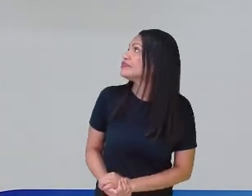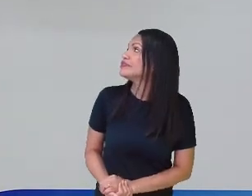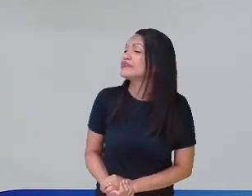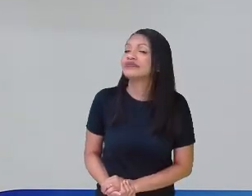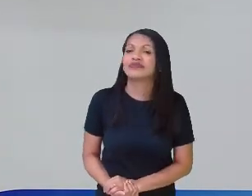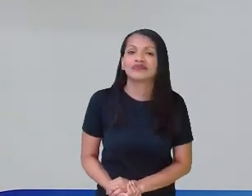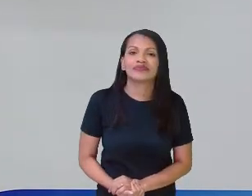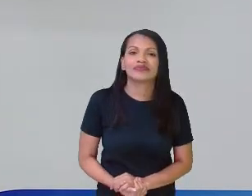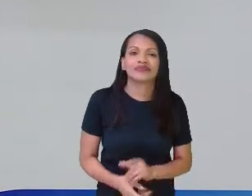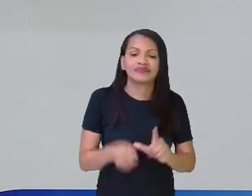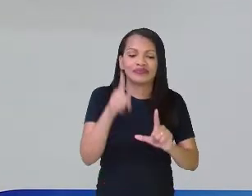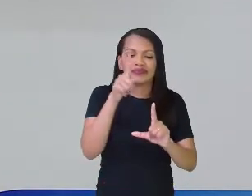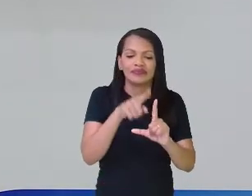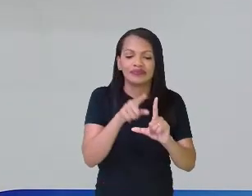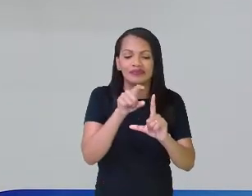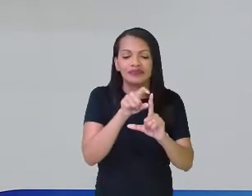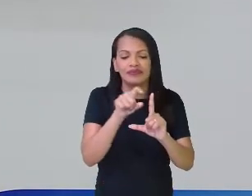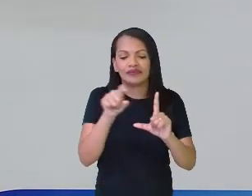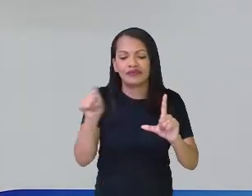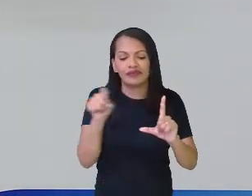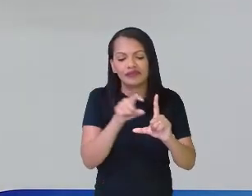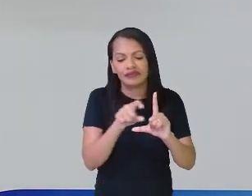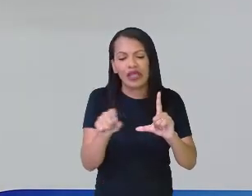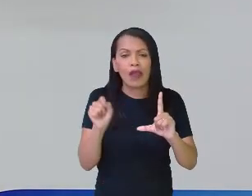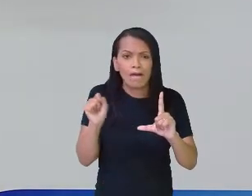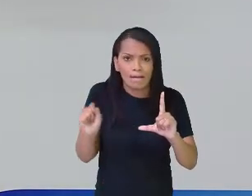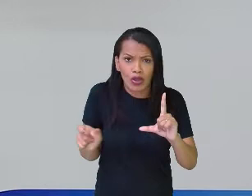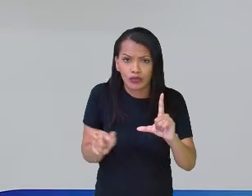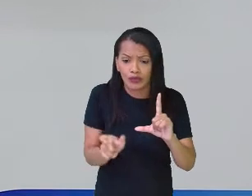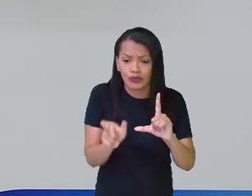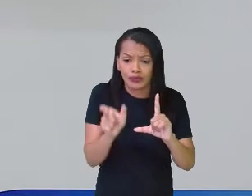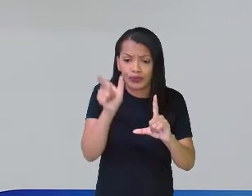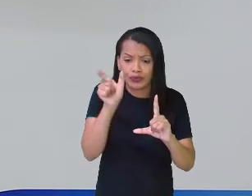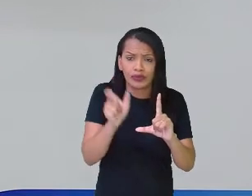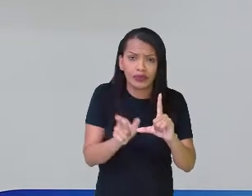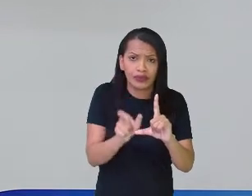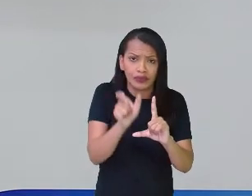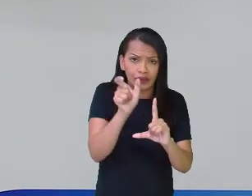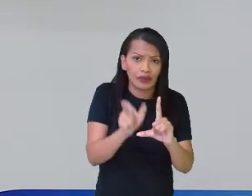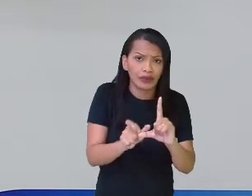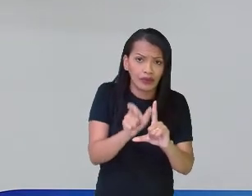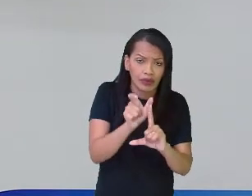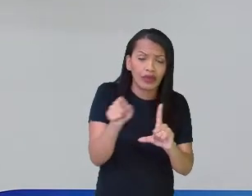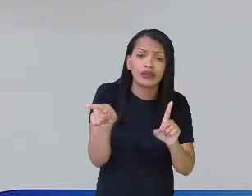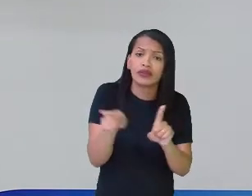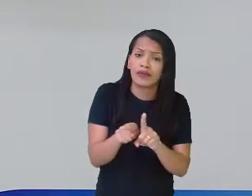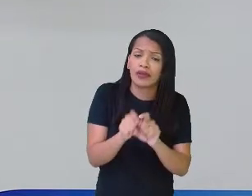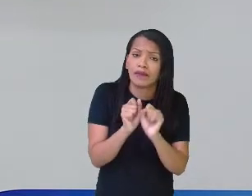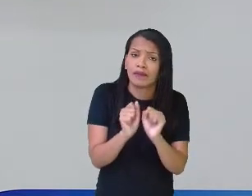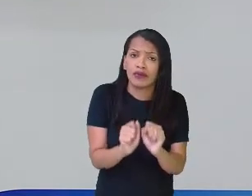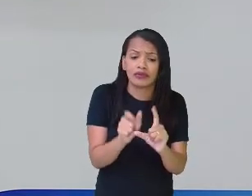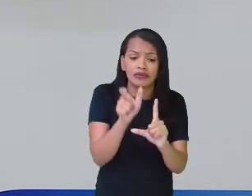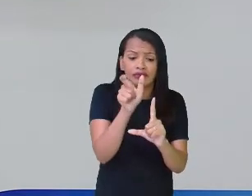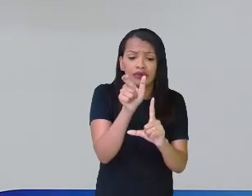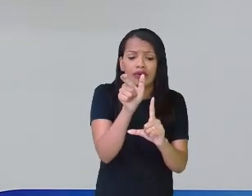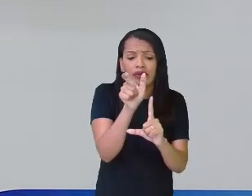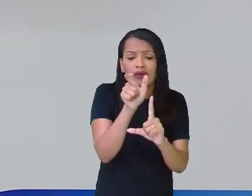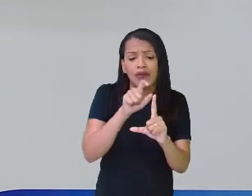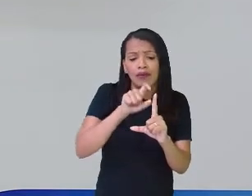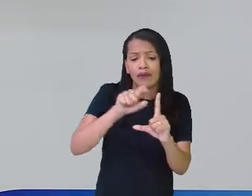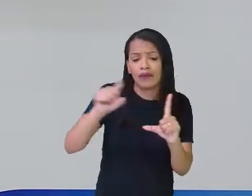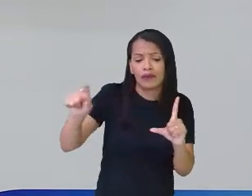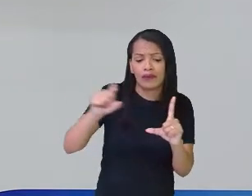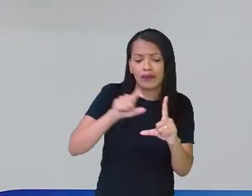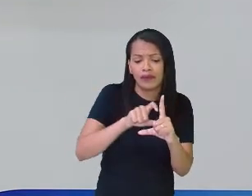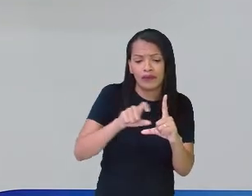horizontal. Eu posso ter barras verticais ou horizontais. Já fica olhando aí, já preste atenção na imagem que eu já